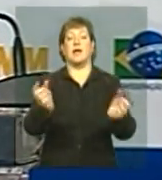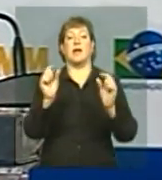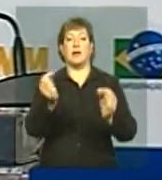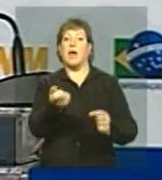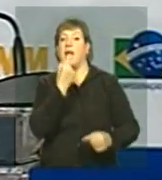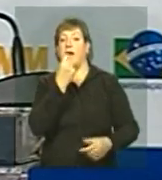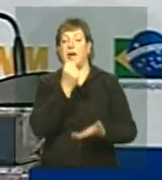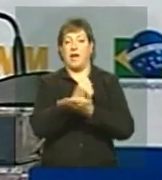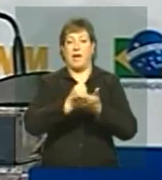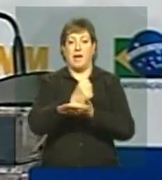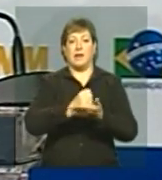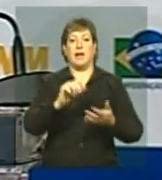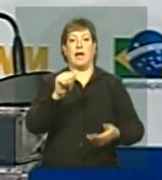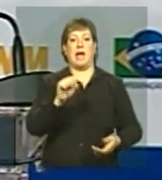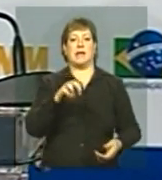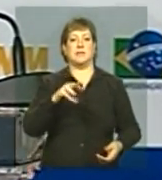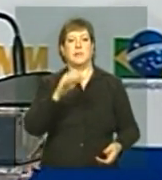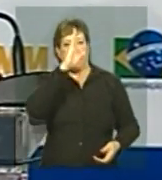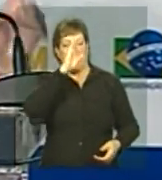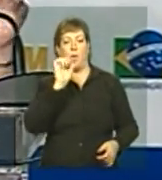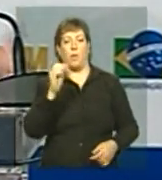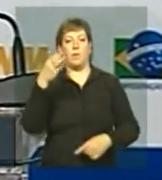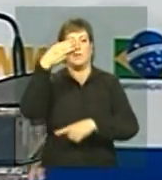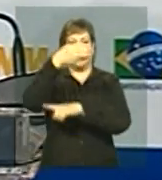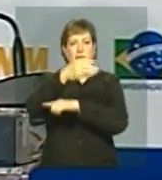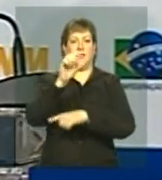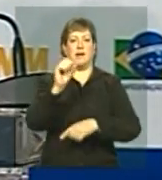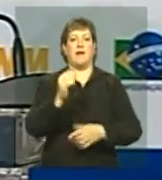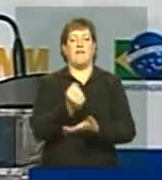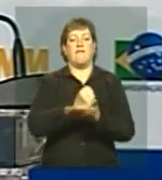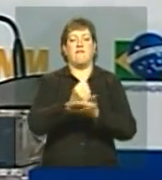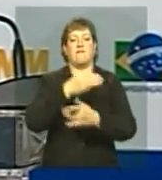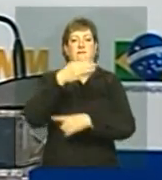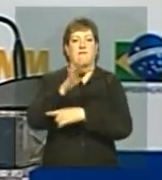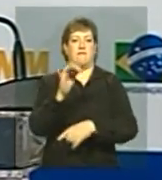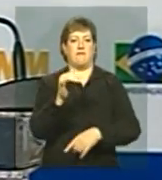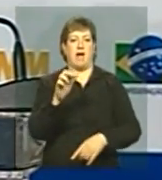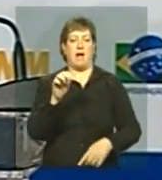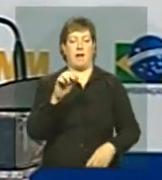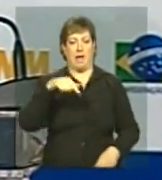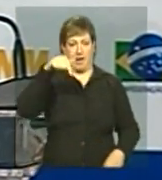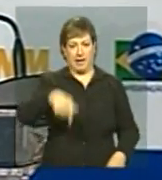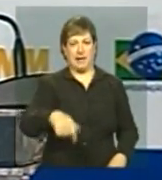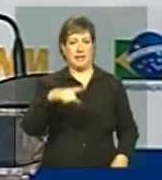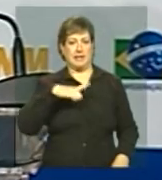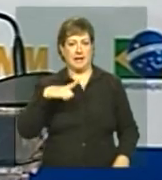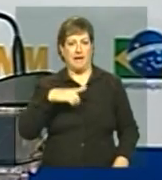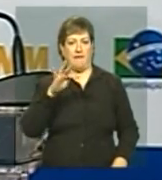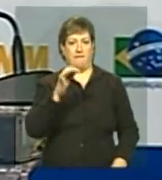asma gratuito no Aquitém Farmácia Popular, em todas as farmácias